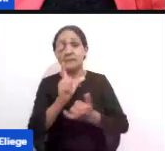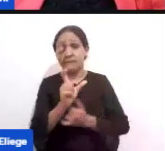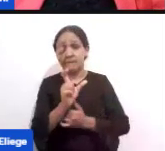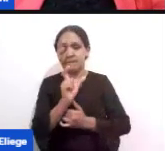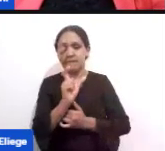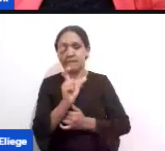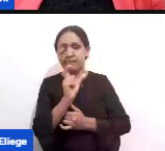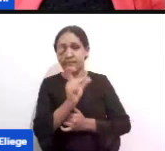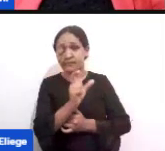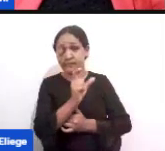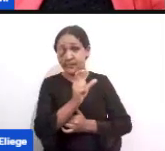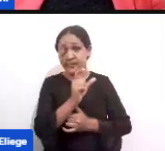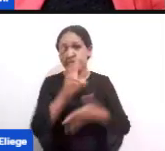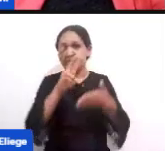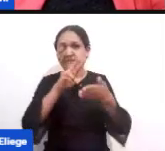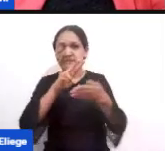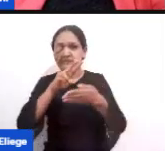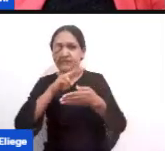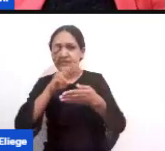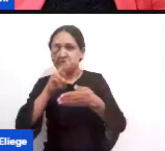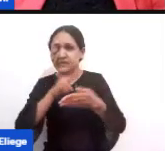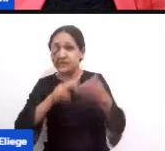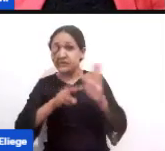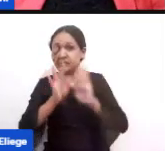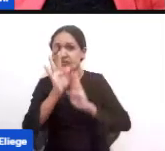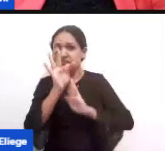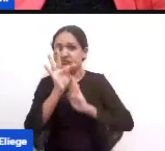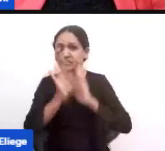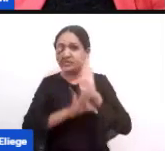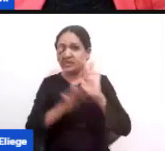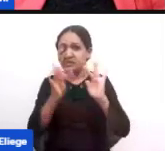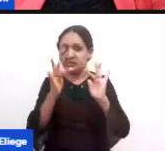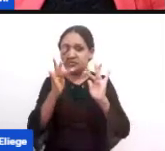a leitura de textos rimados,